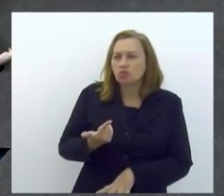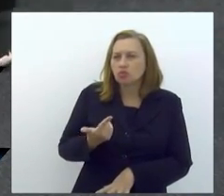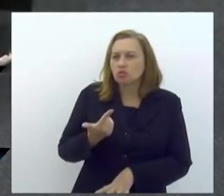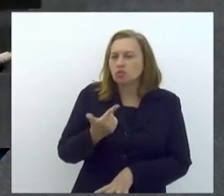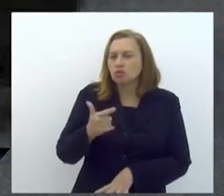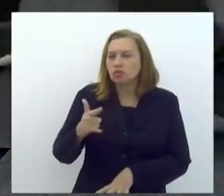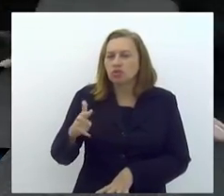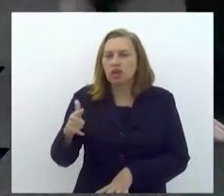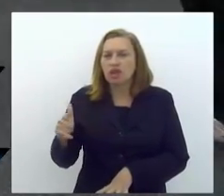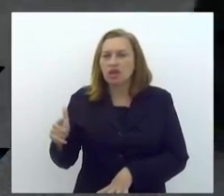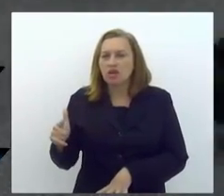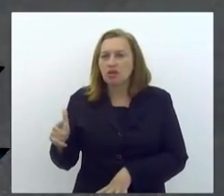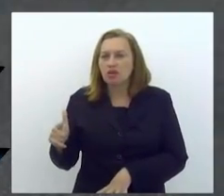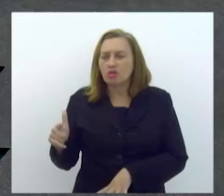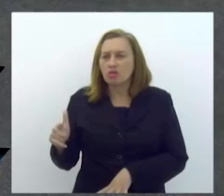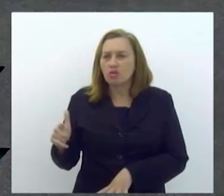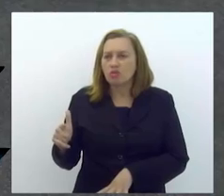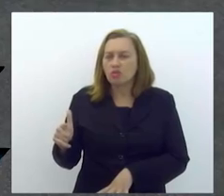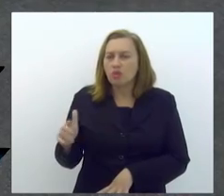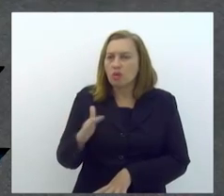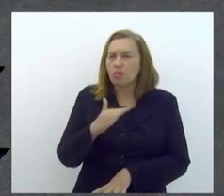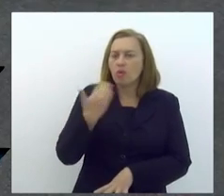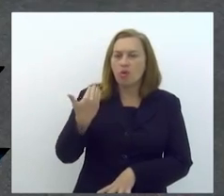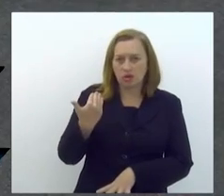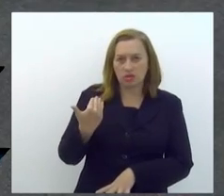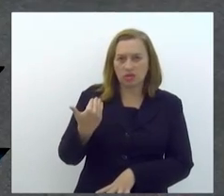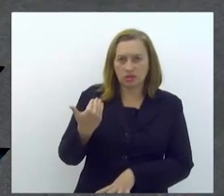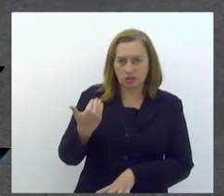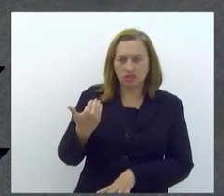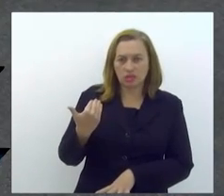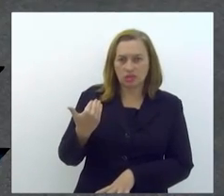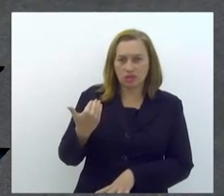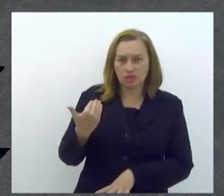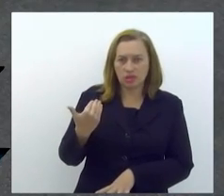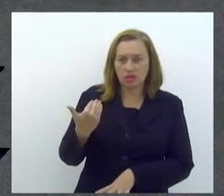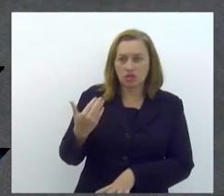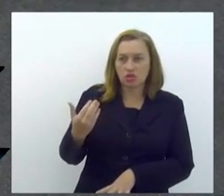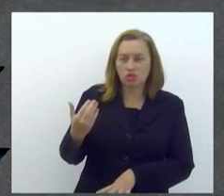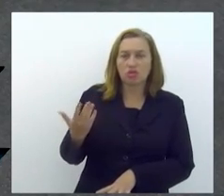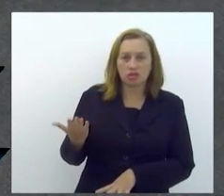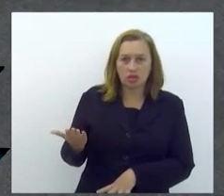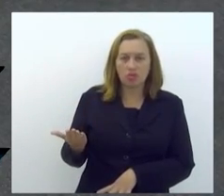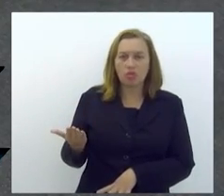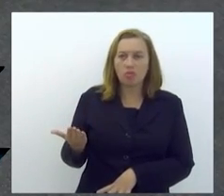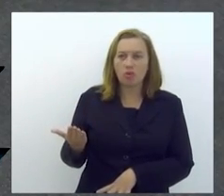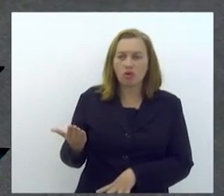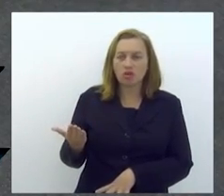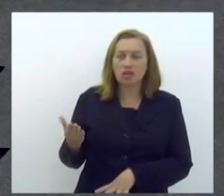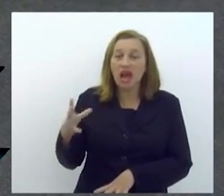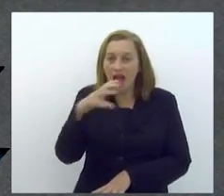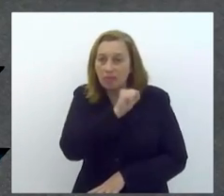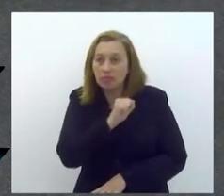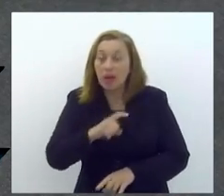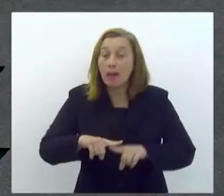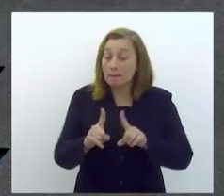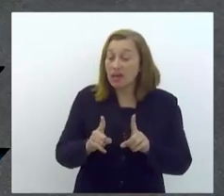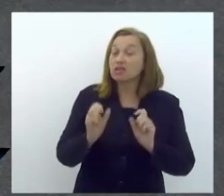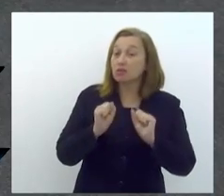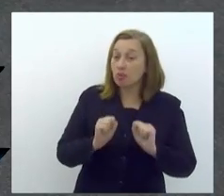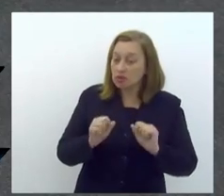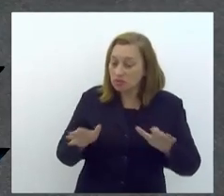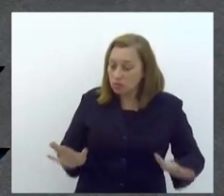prematura pelo contrário que a gente possa estimular esses pacientes a praticar